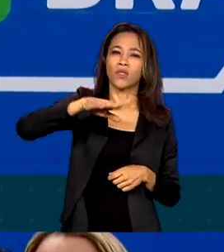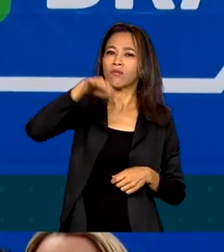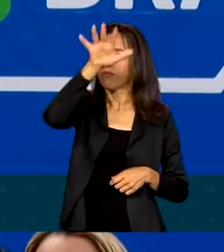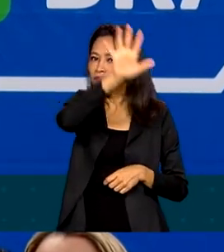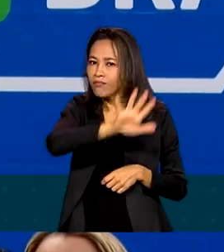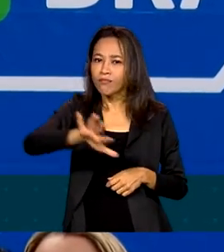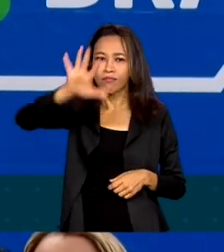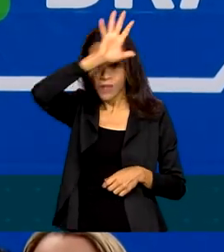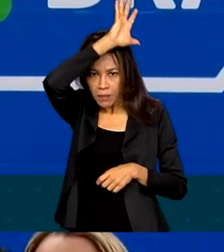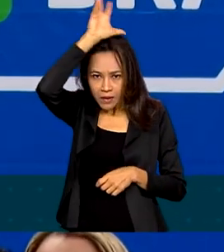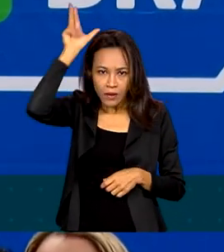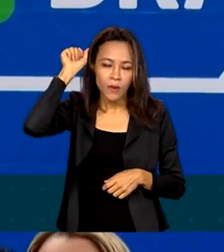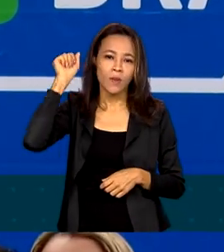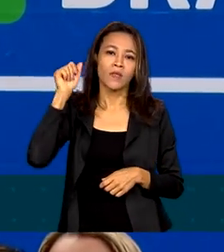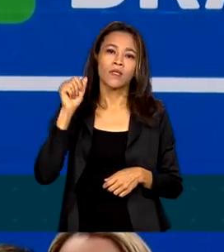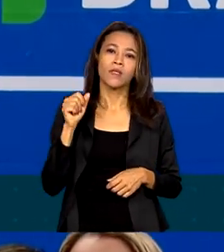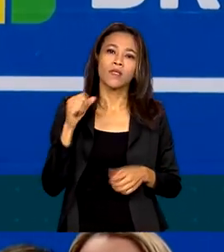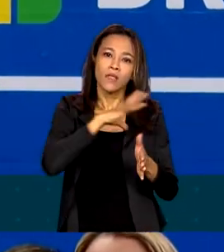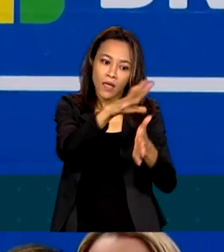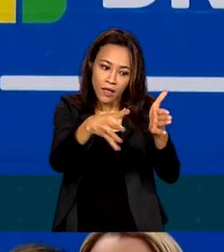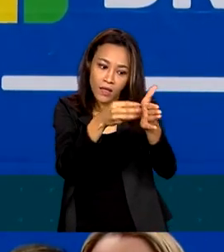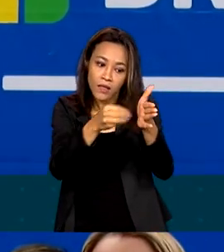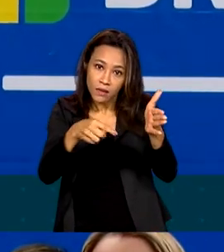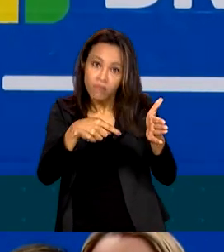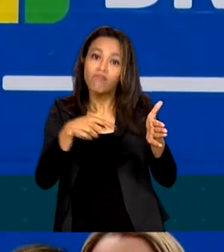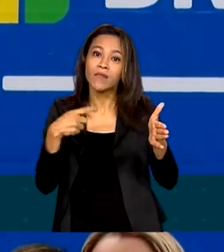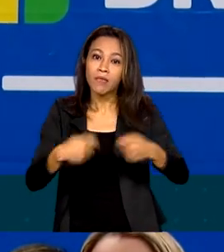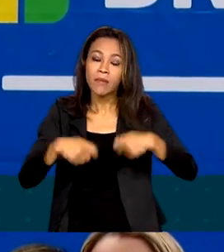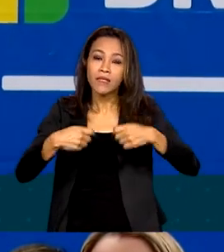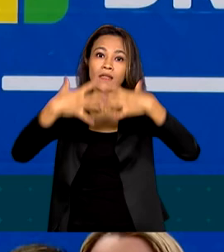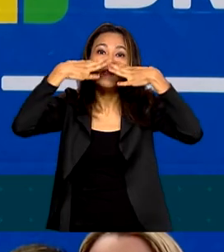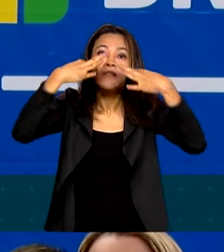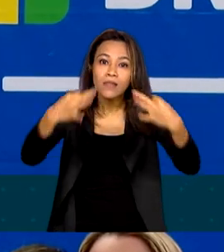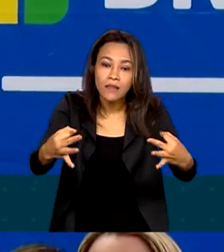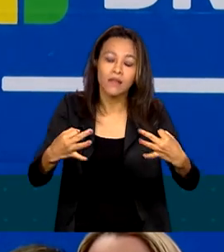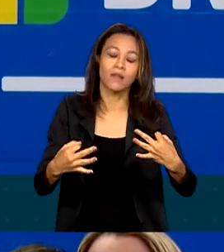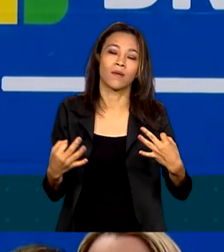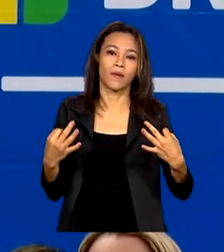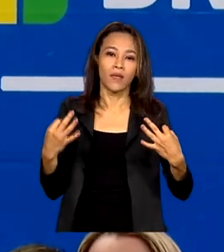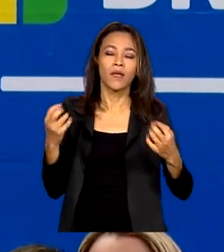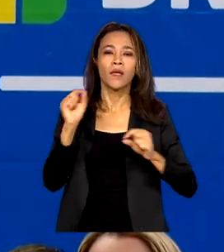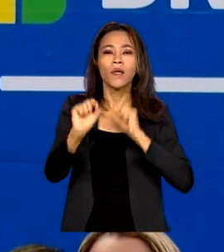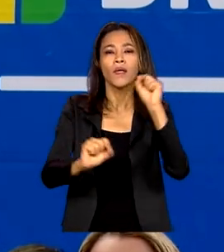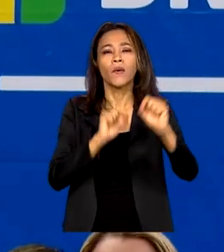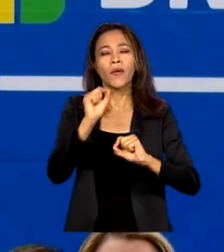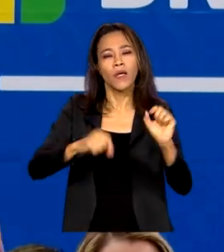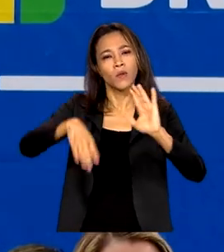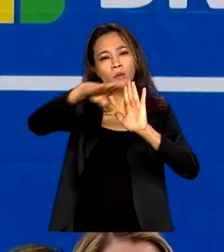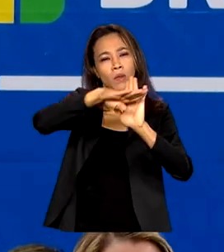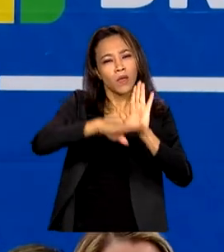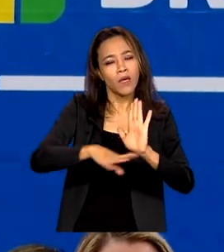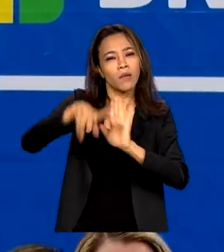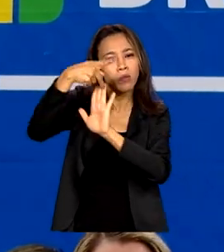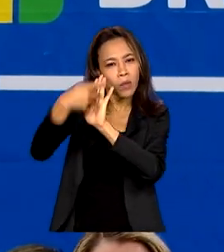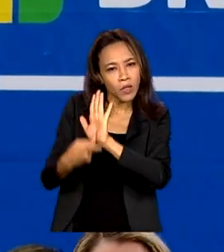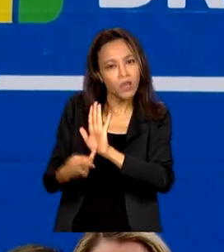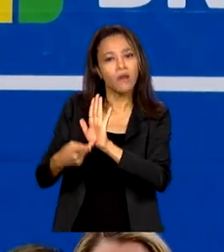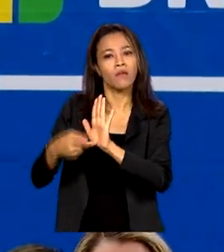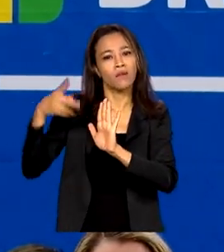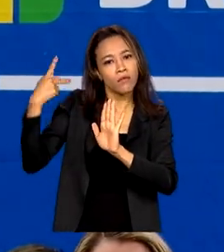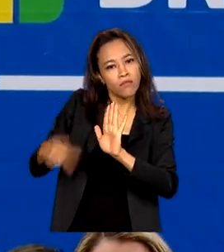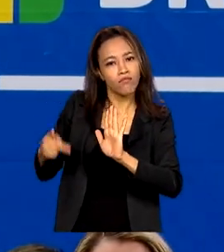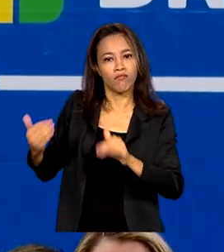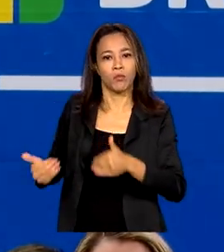amazônica, que carecem dessa atenção para que a gente leve, através dos programas e projetos do nosso